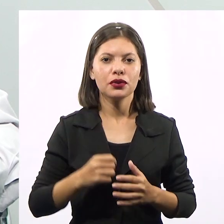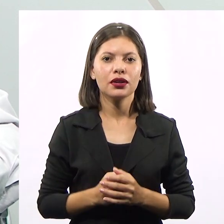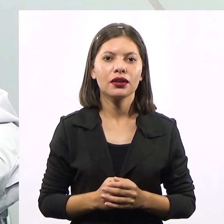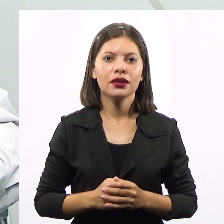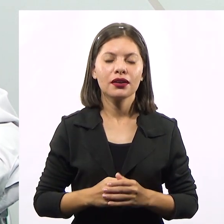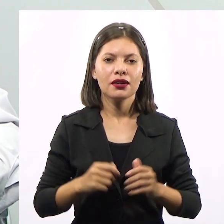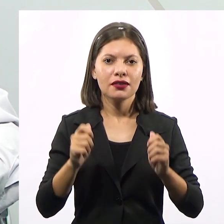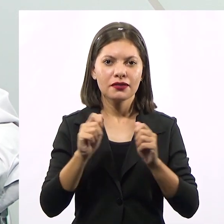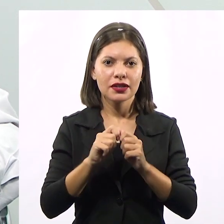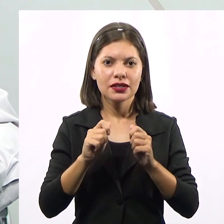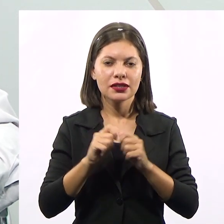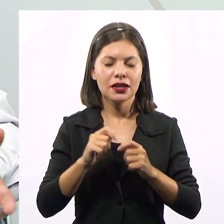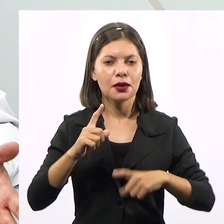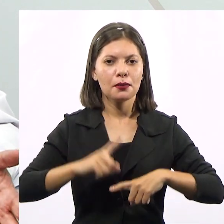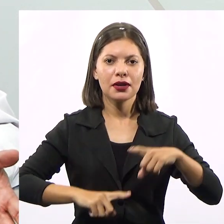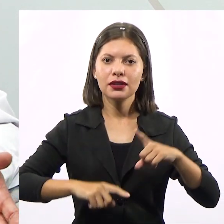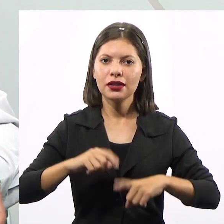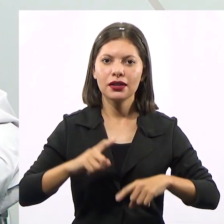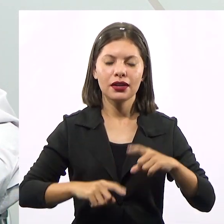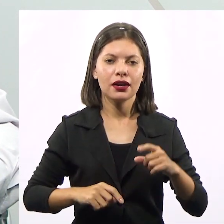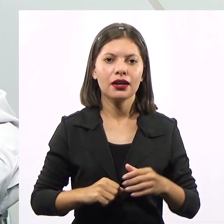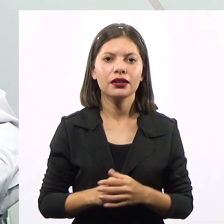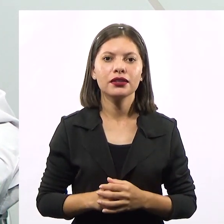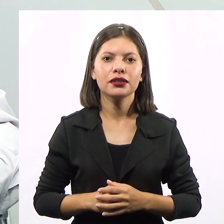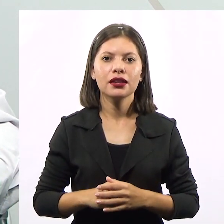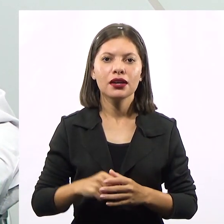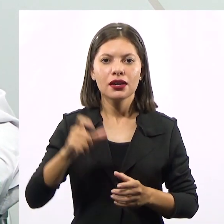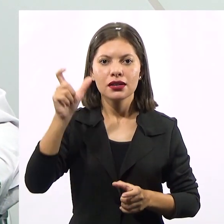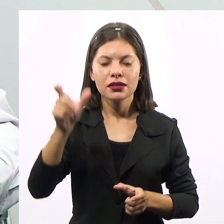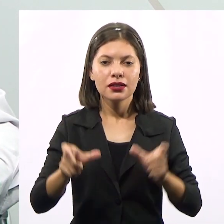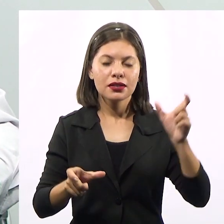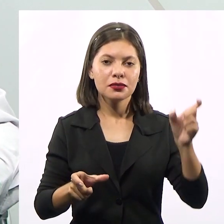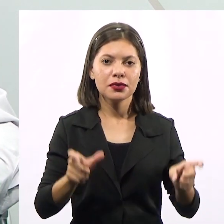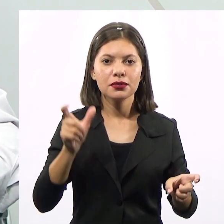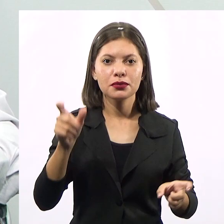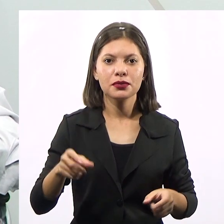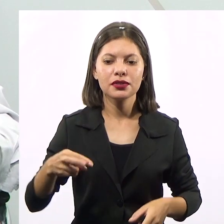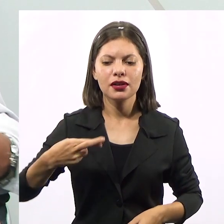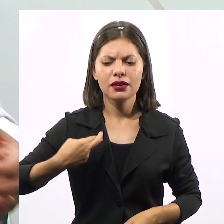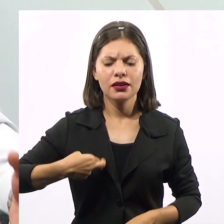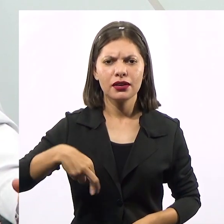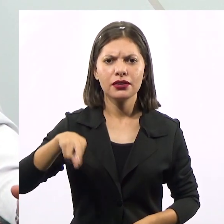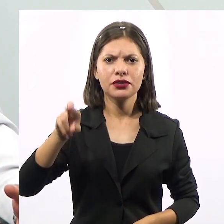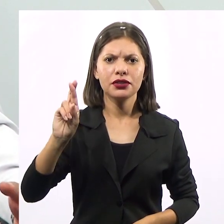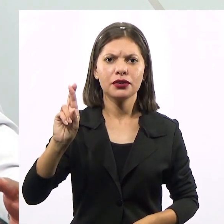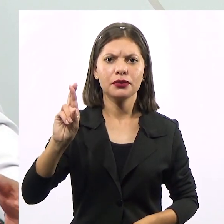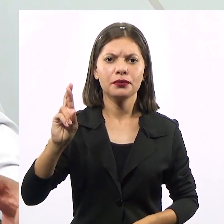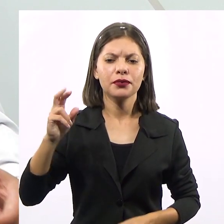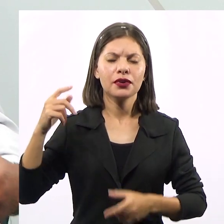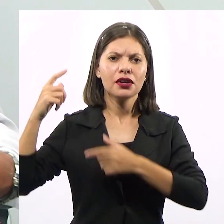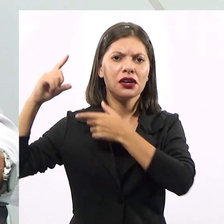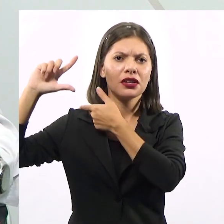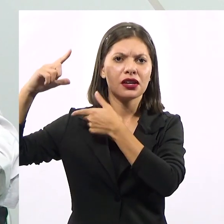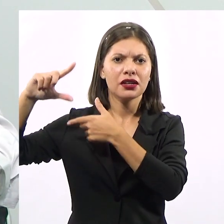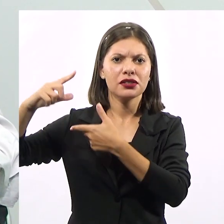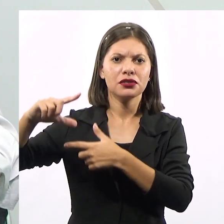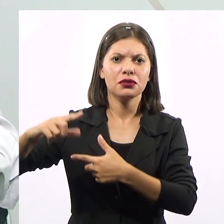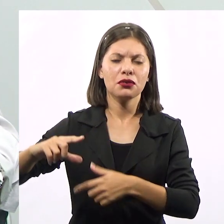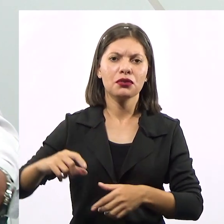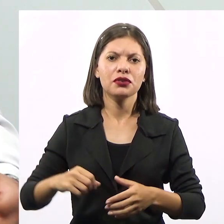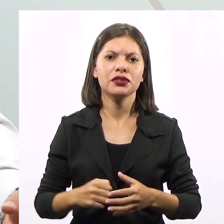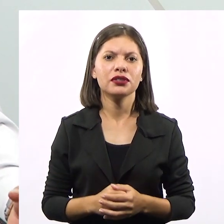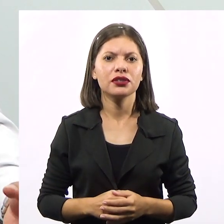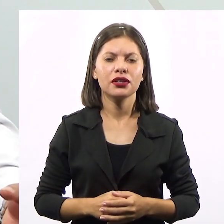ela envolve os fazeres materiais e imateriais dos seres humanos. Então, pensar a religião,